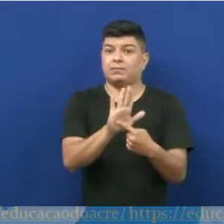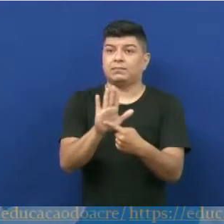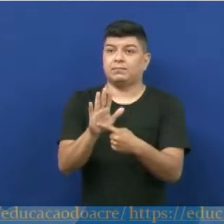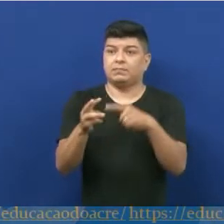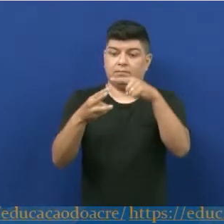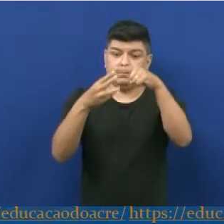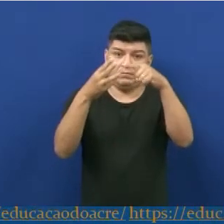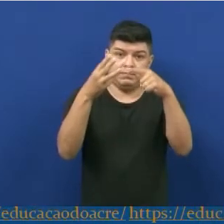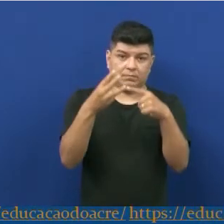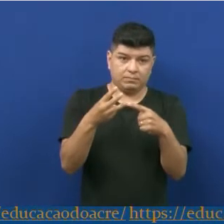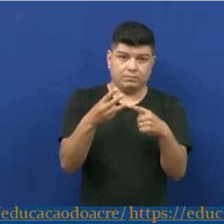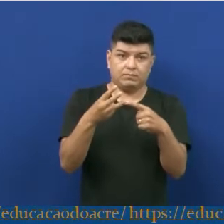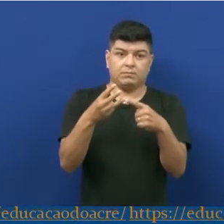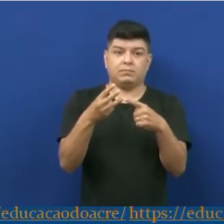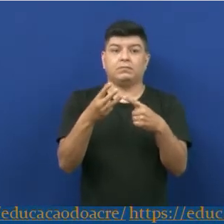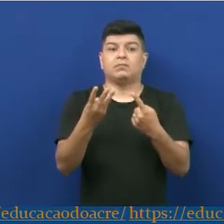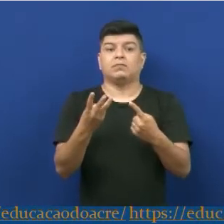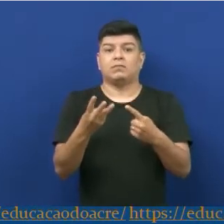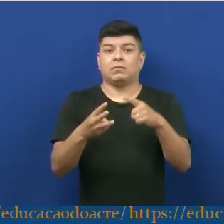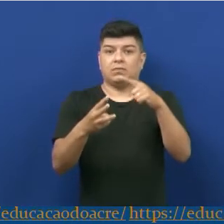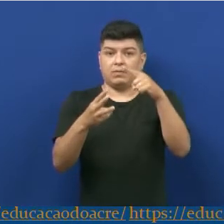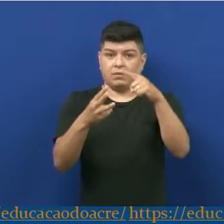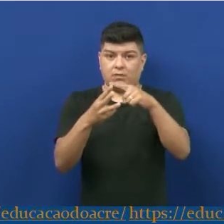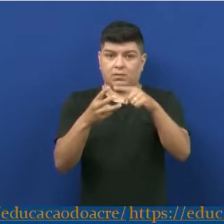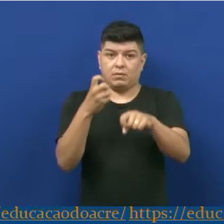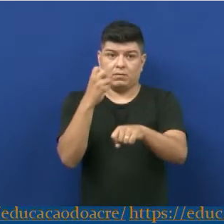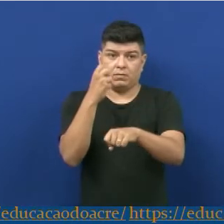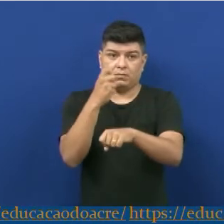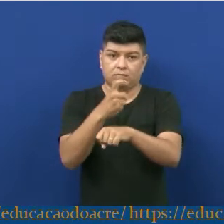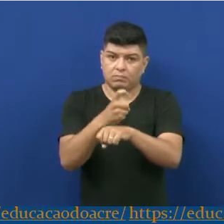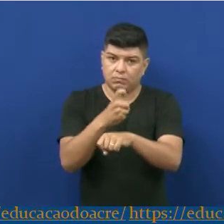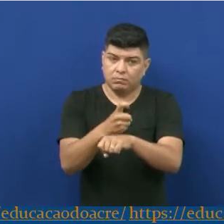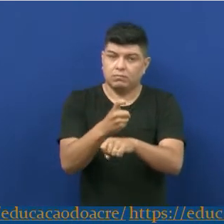três estados da matéria: sólido, líquido e gasoso.